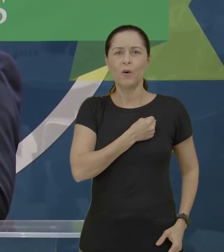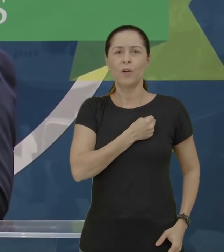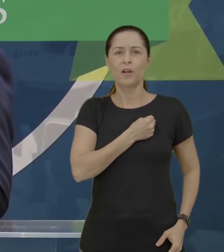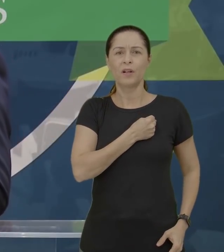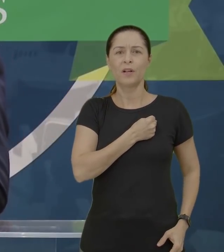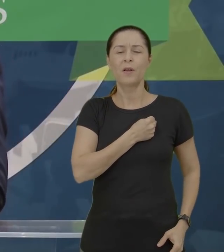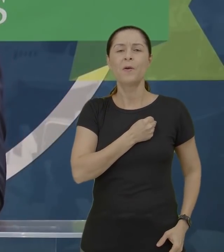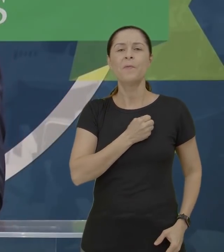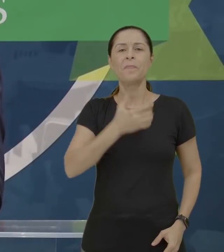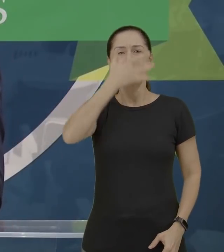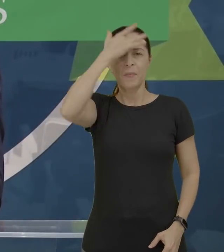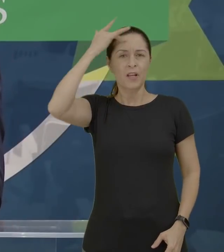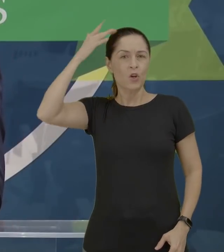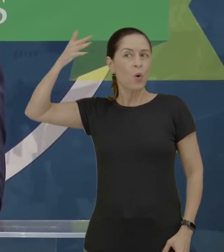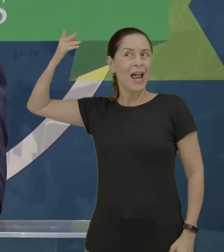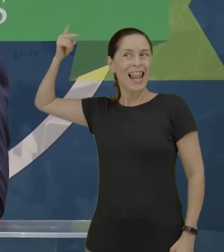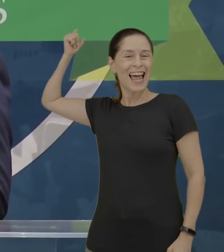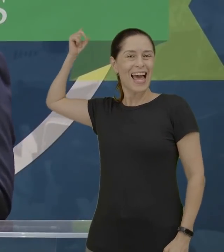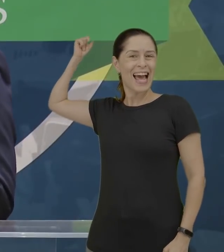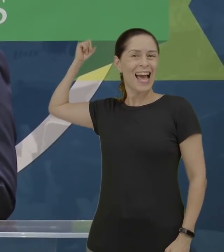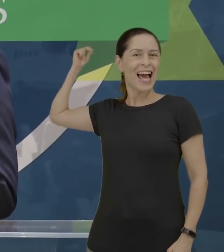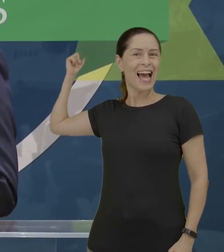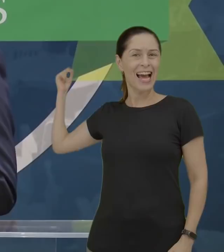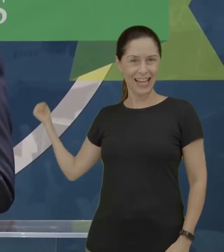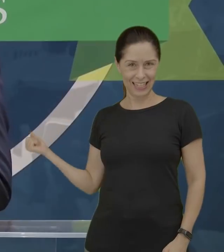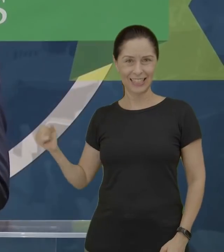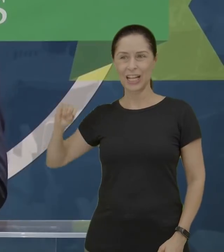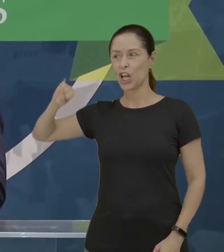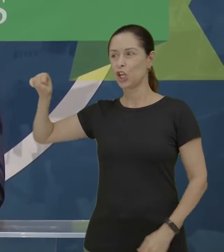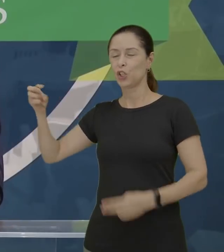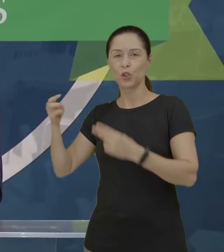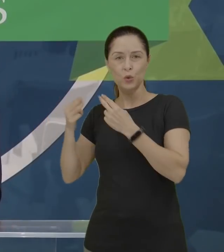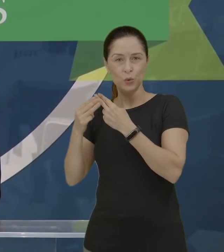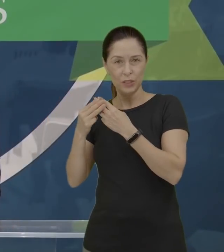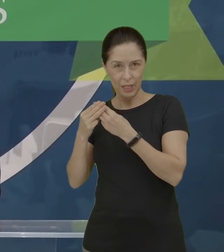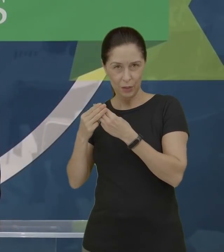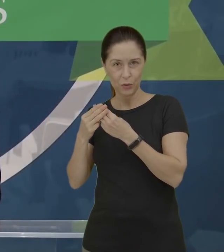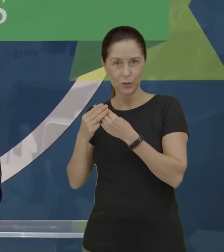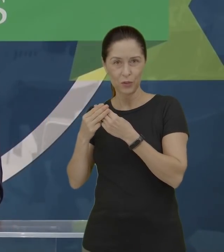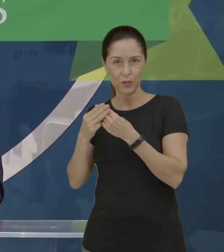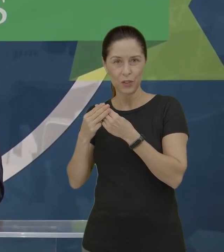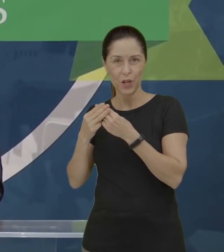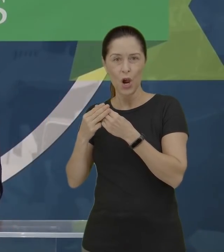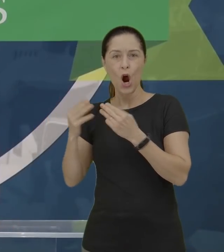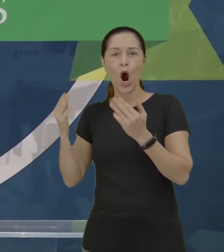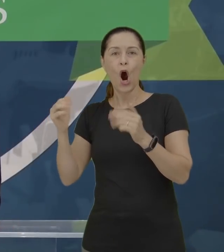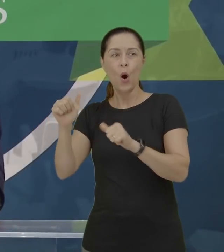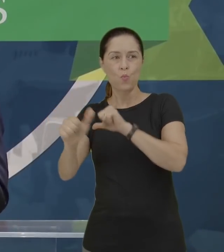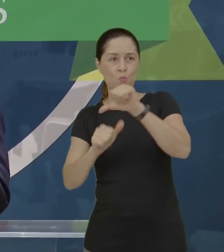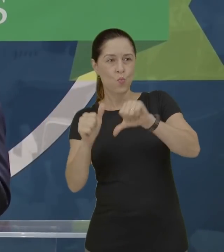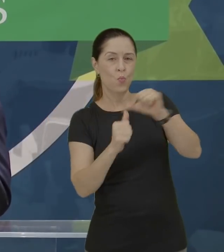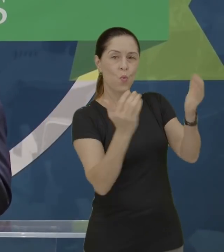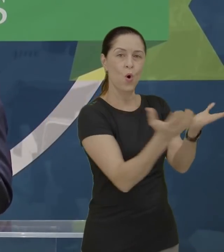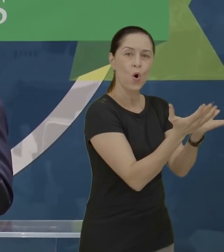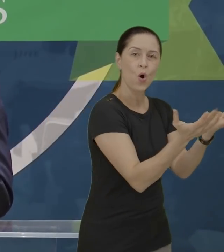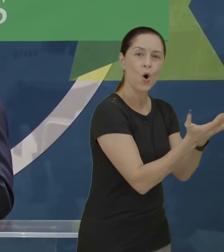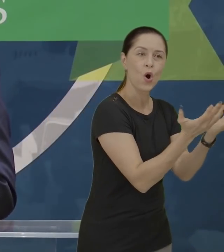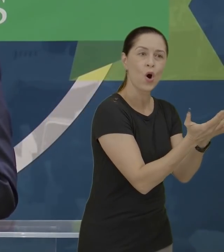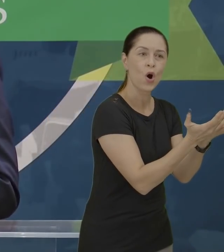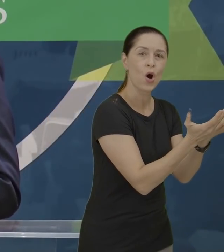estavam de volta para o judaísmo, depois de terem abraçado o cristianismo, é porque na verdade não eram